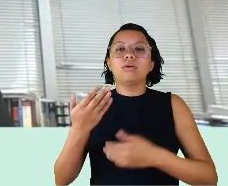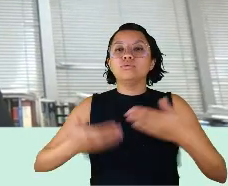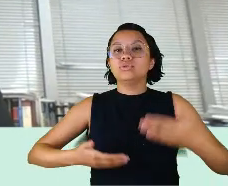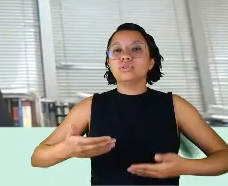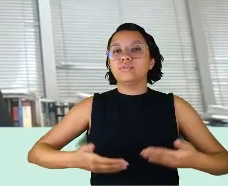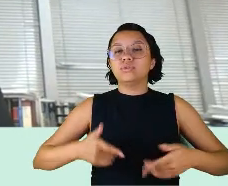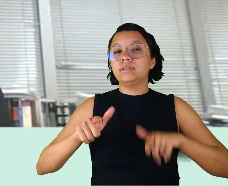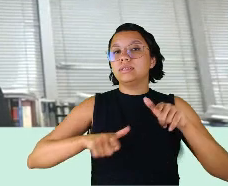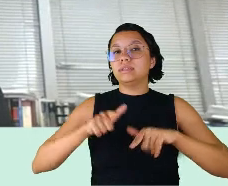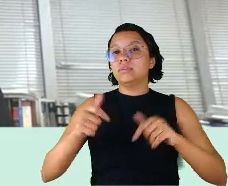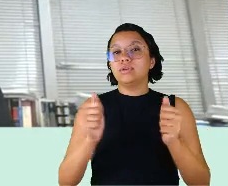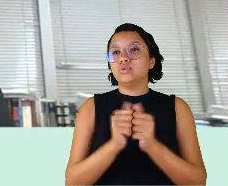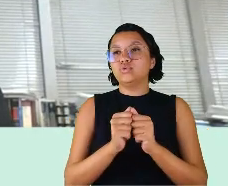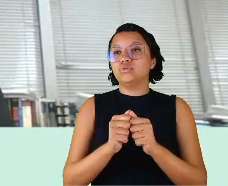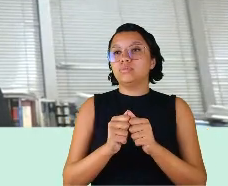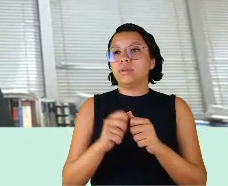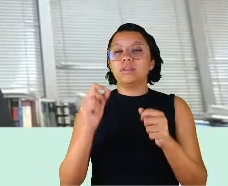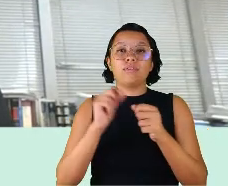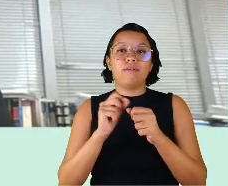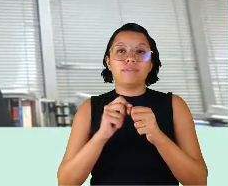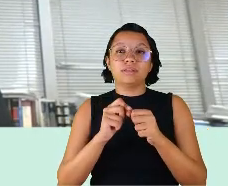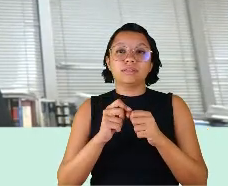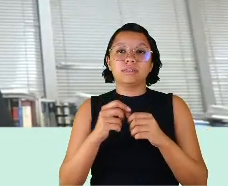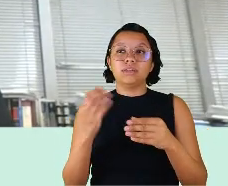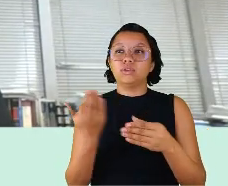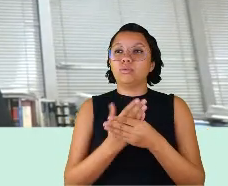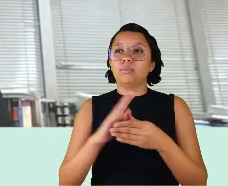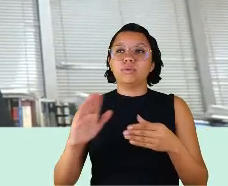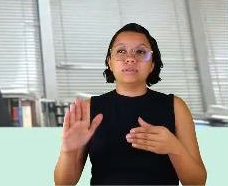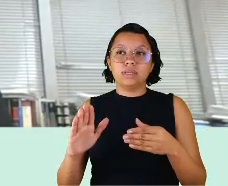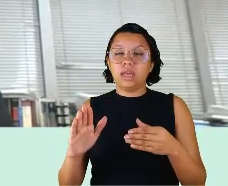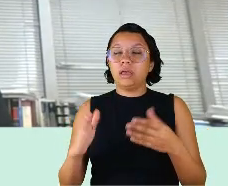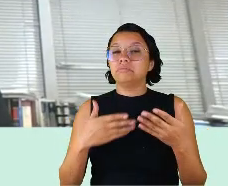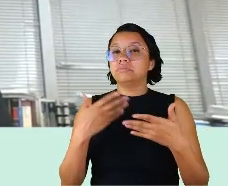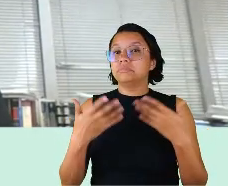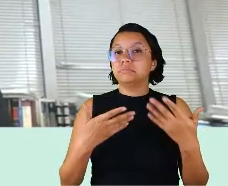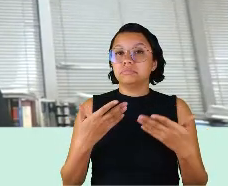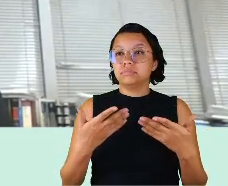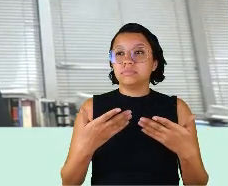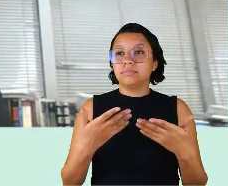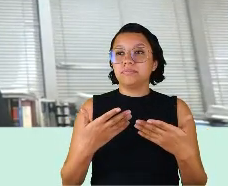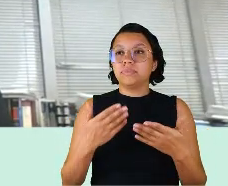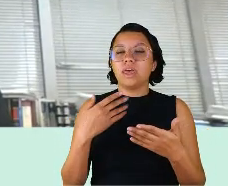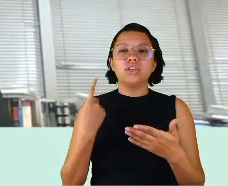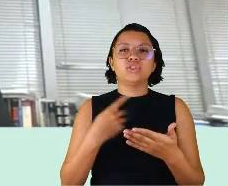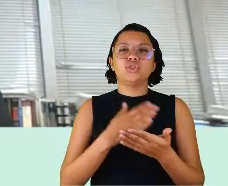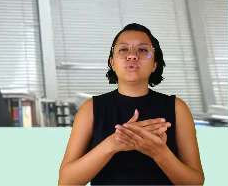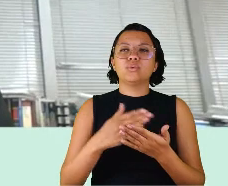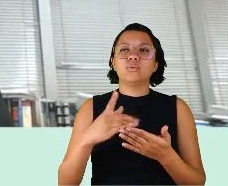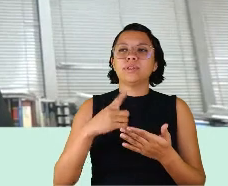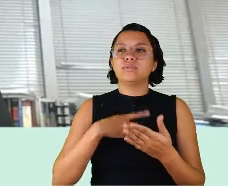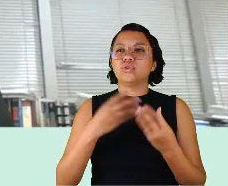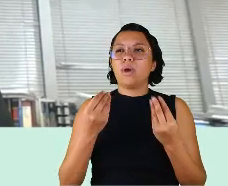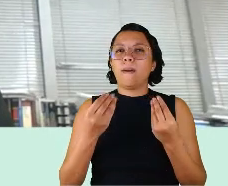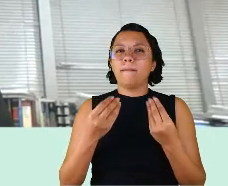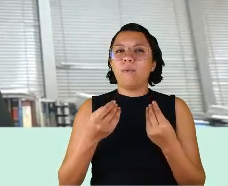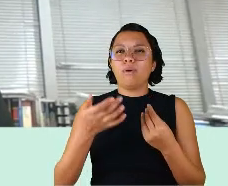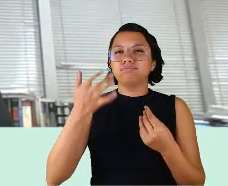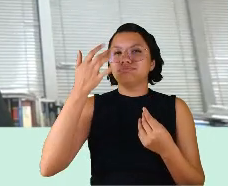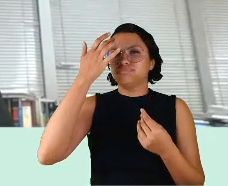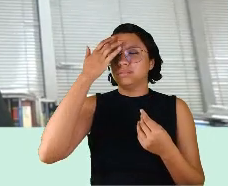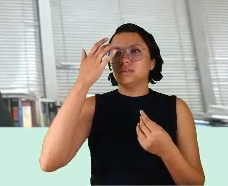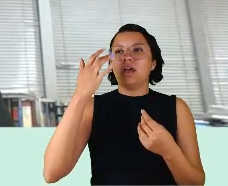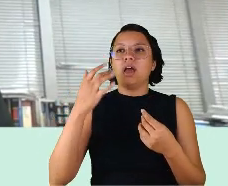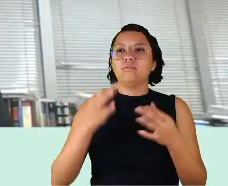com ele, para não ficar fazendo trabalho inútil, né? E a gente, no começo, a gente tinha muito arraigado aquela coisa assim, não, o juiz tem que